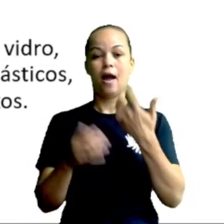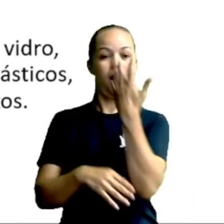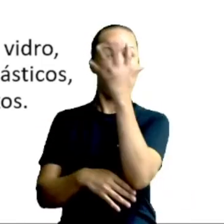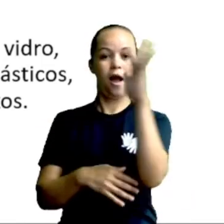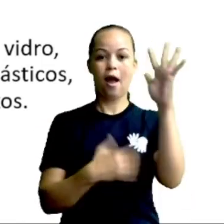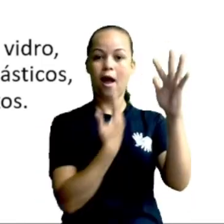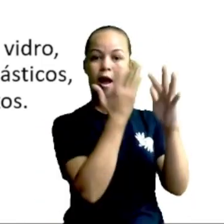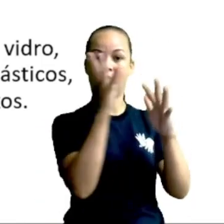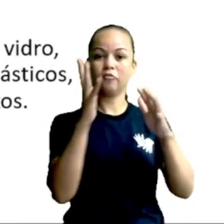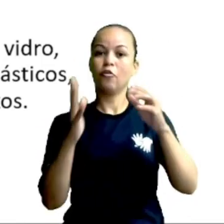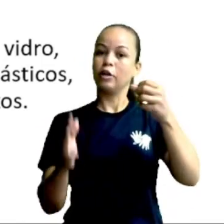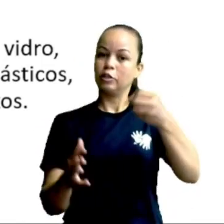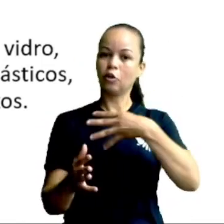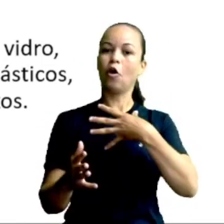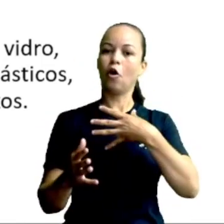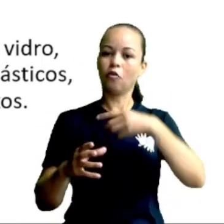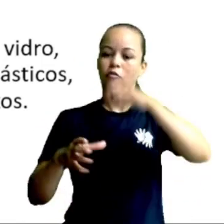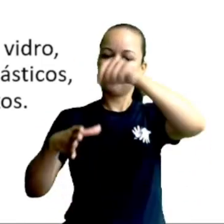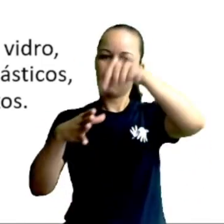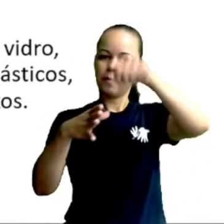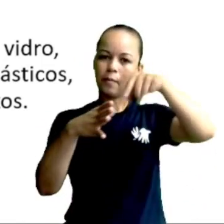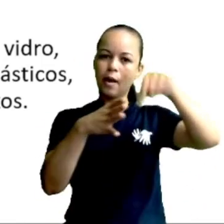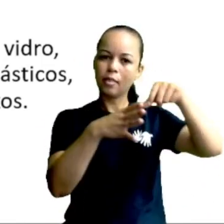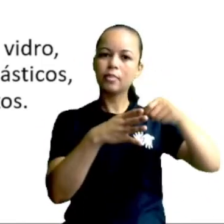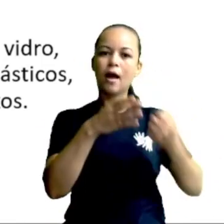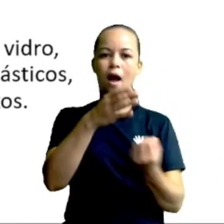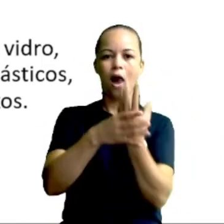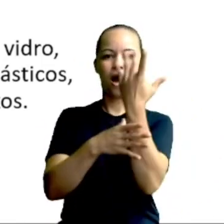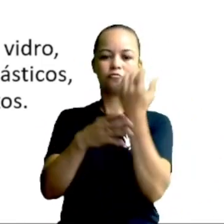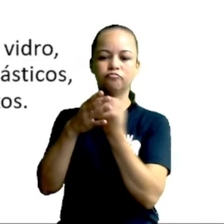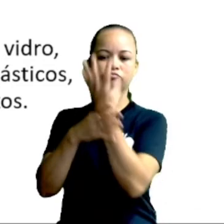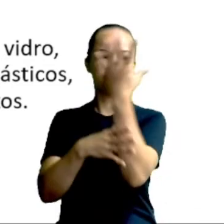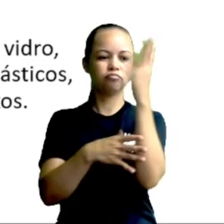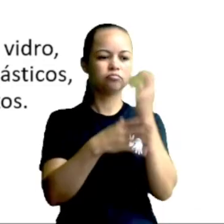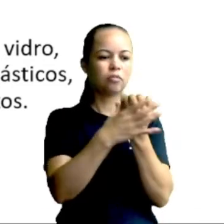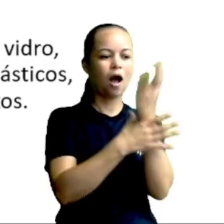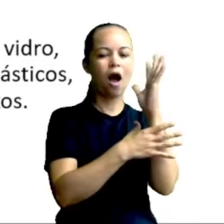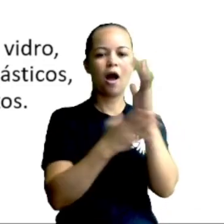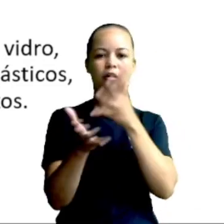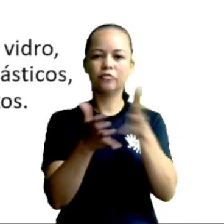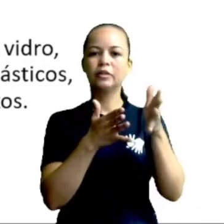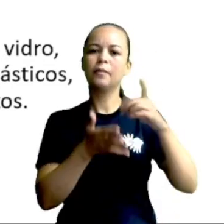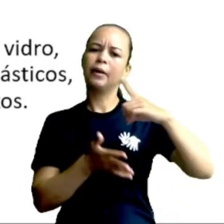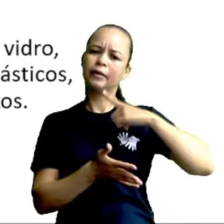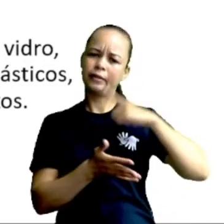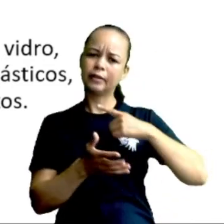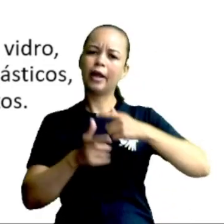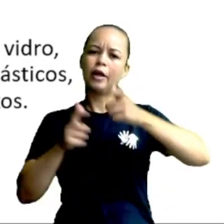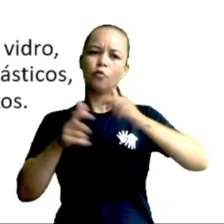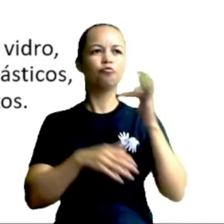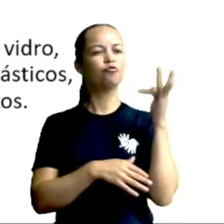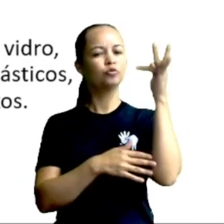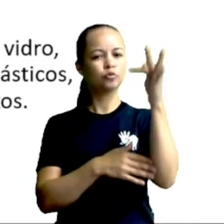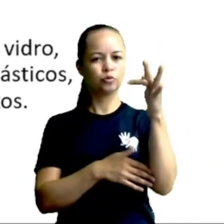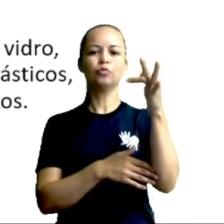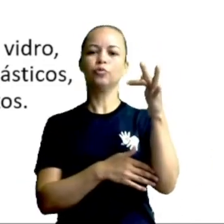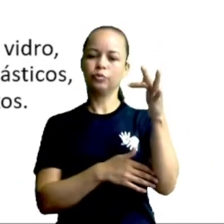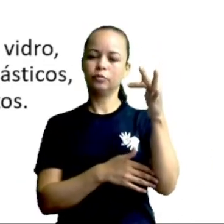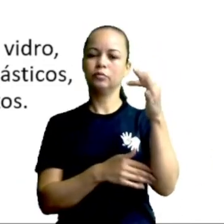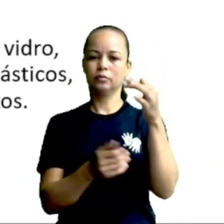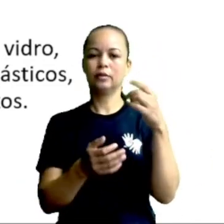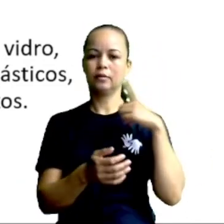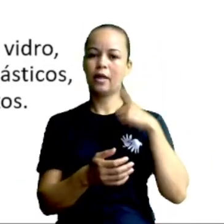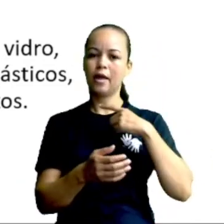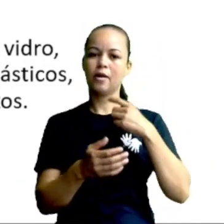reflorestamento, gente, plantar e plantar novas árvores, né? Para que a gente tenha árvores no futuro próximo, né,